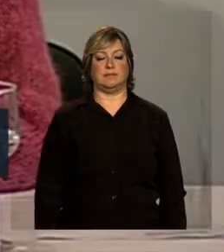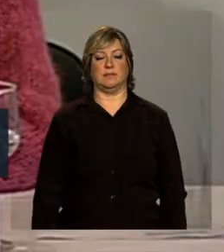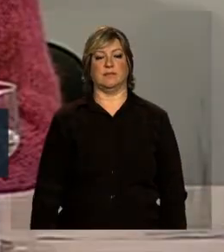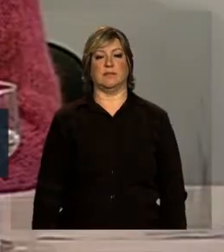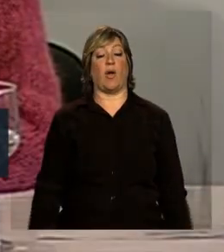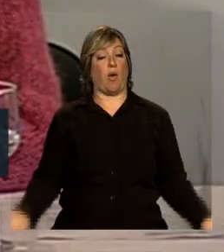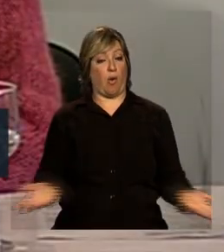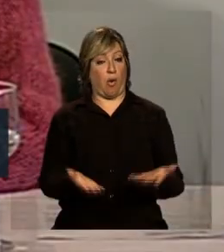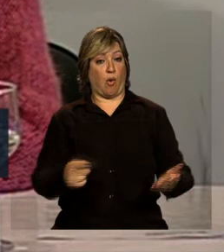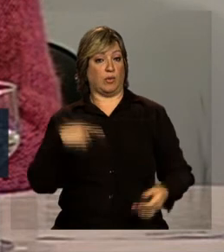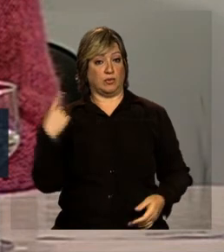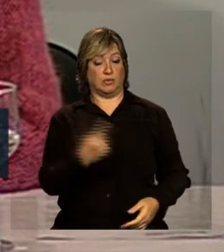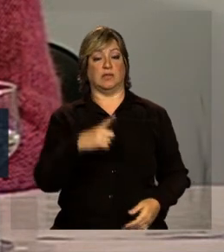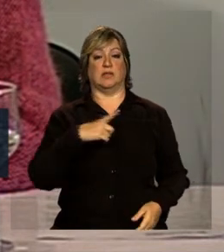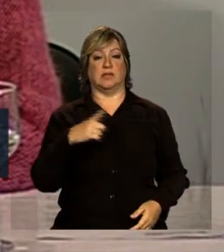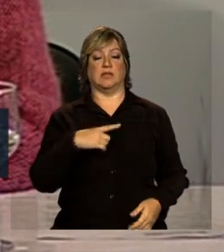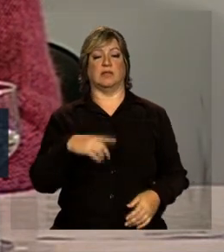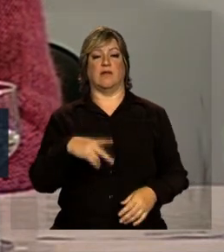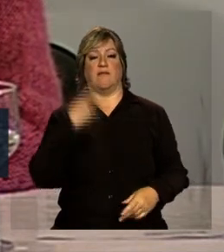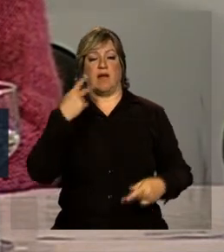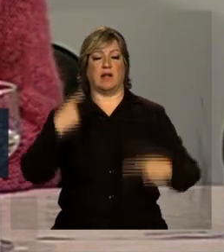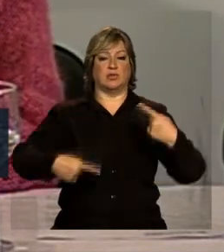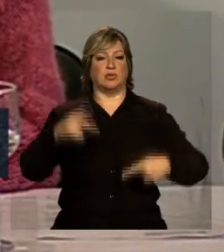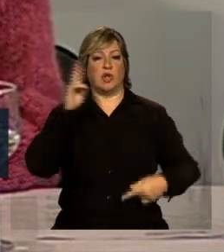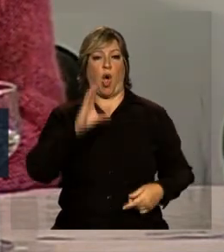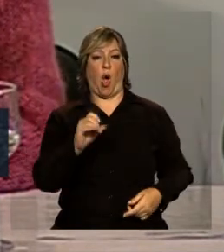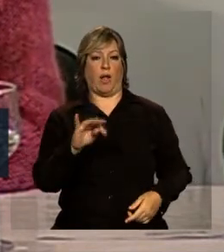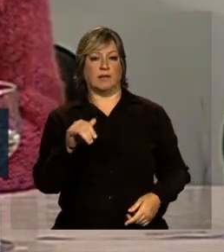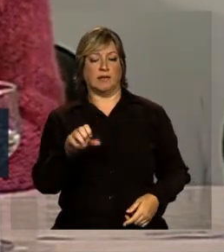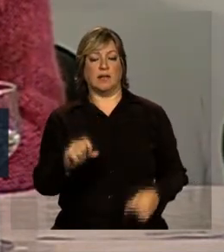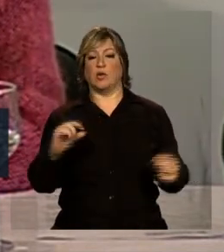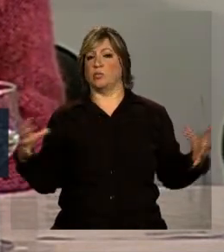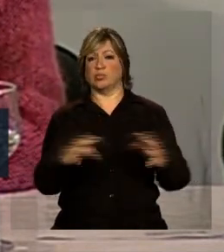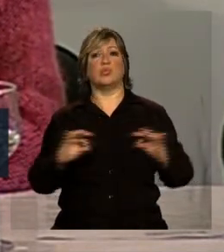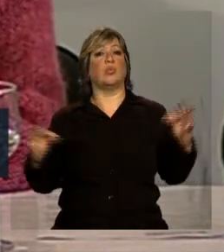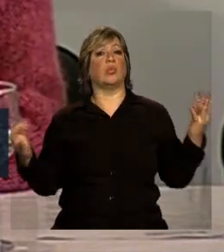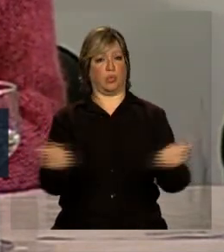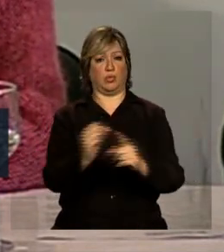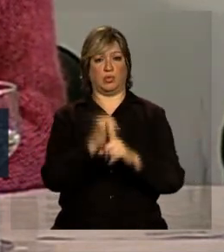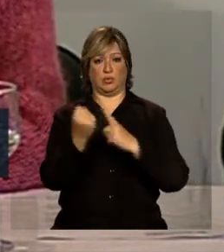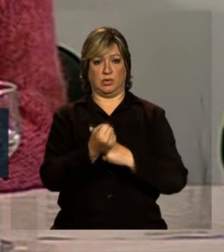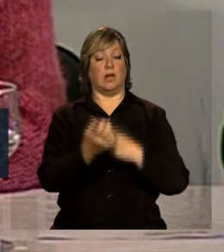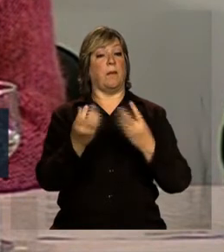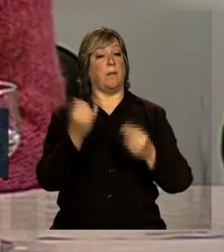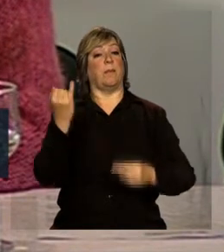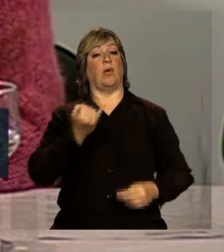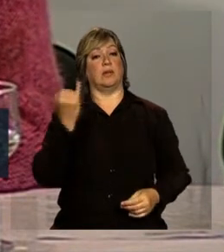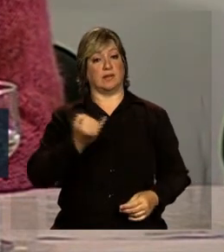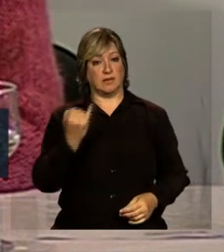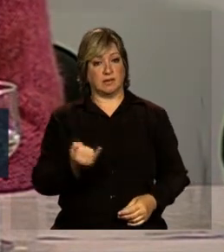a discussão das cotas movimentou toda a sociedade, e foi muito